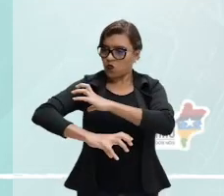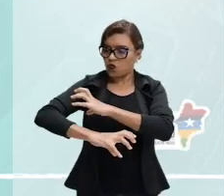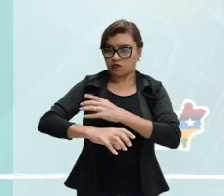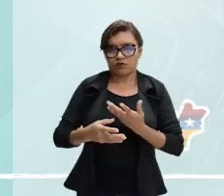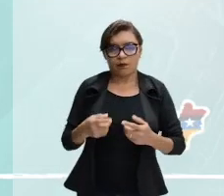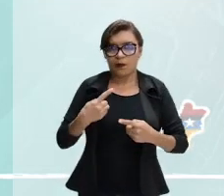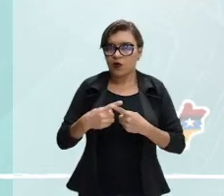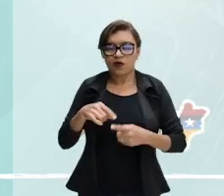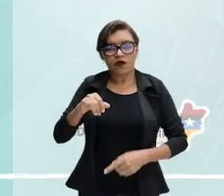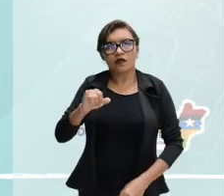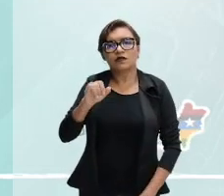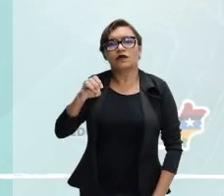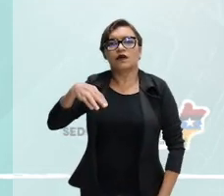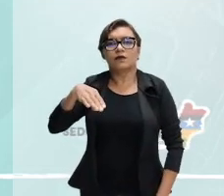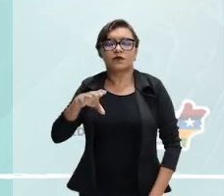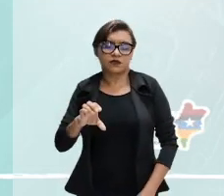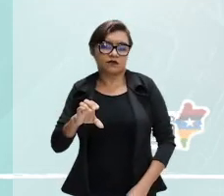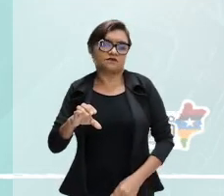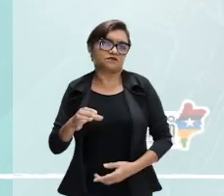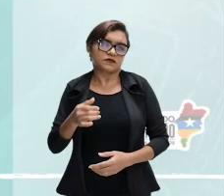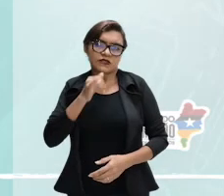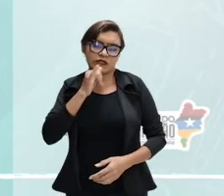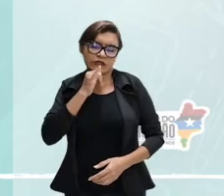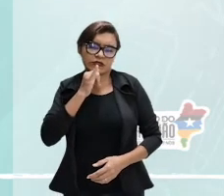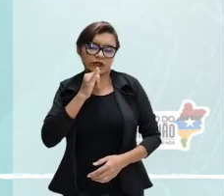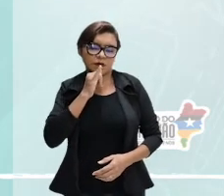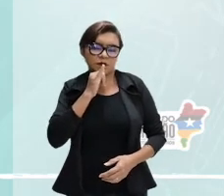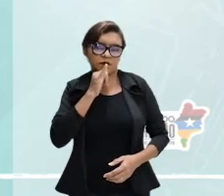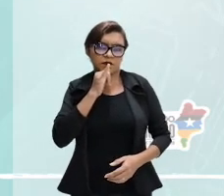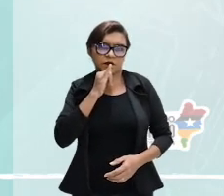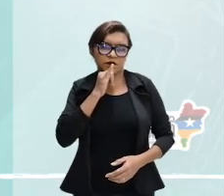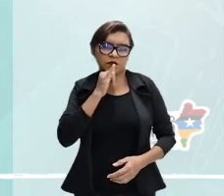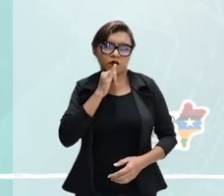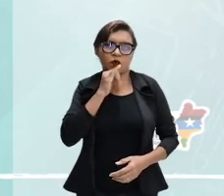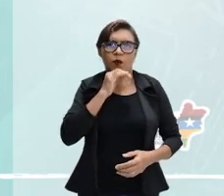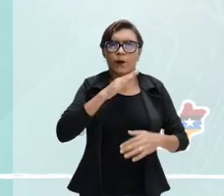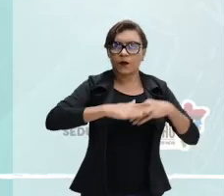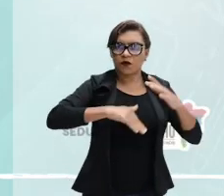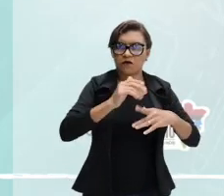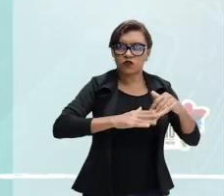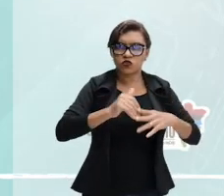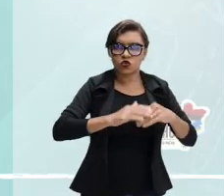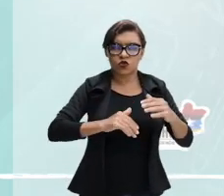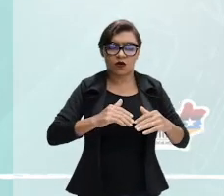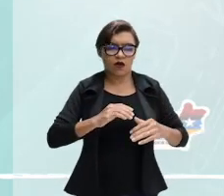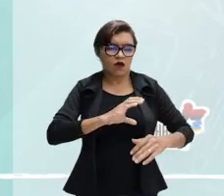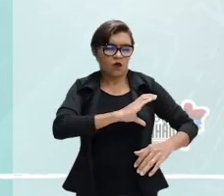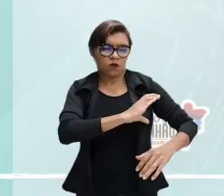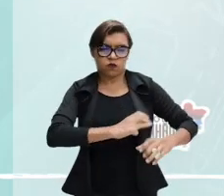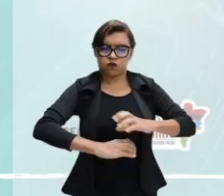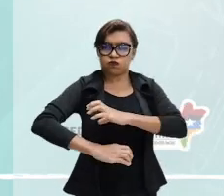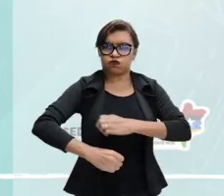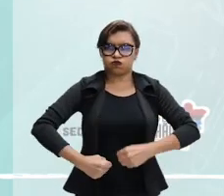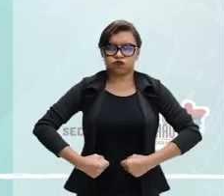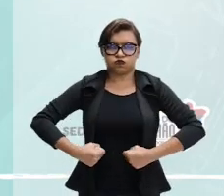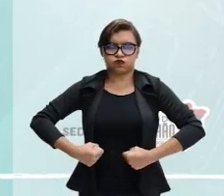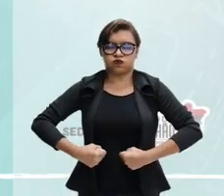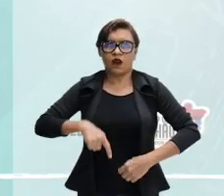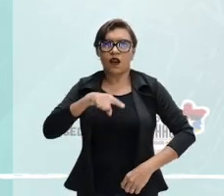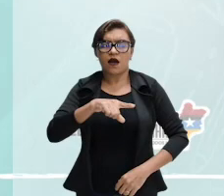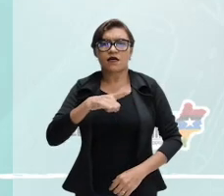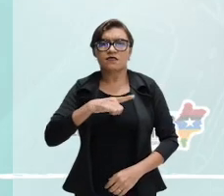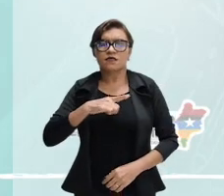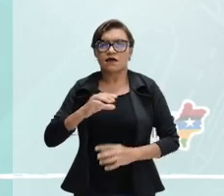IMC? Se você pegar, por exemplo, um atleta de fisiculturismo, quando ele está numa competição, o indivíduo lá tem